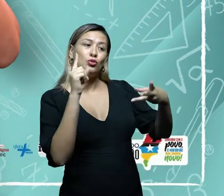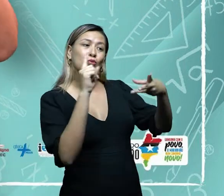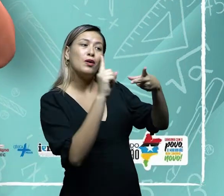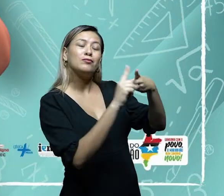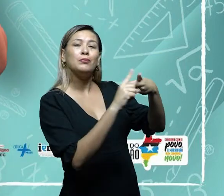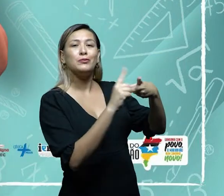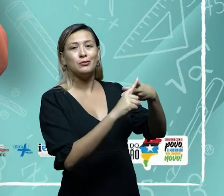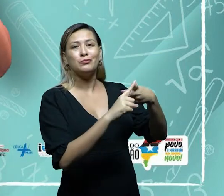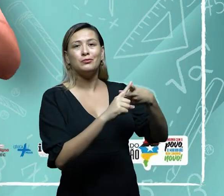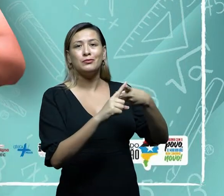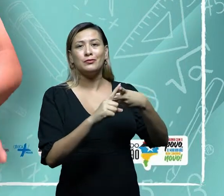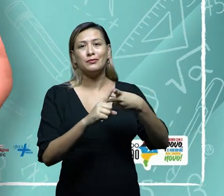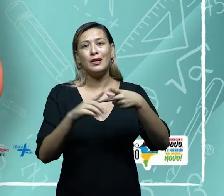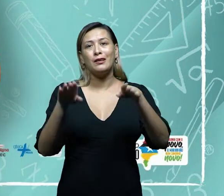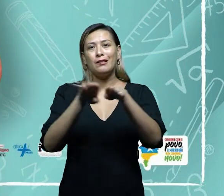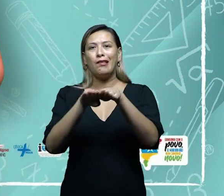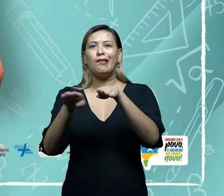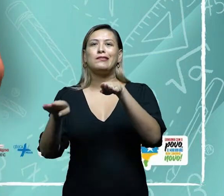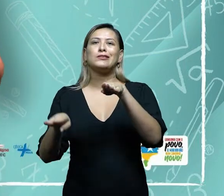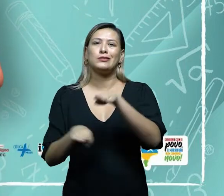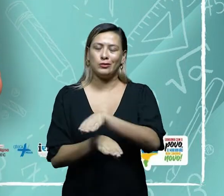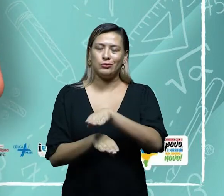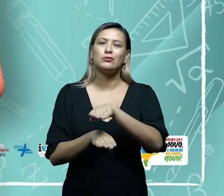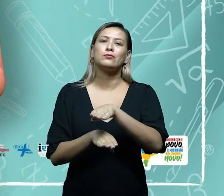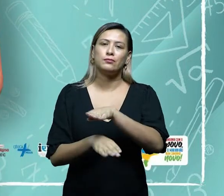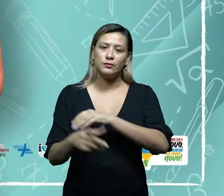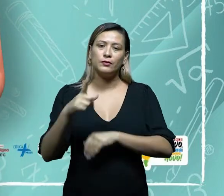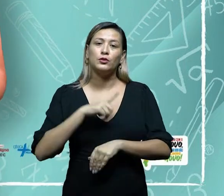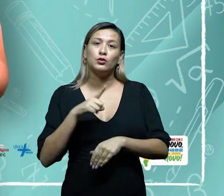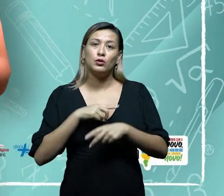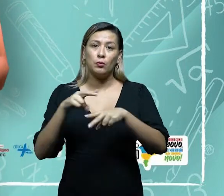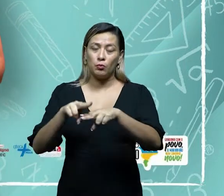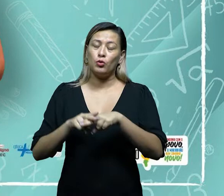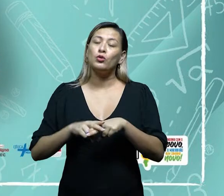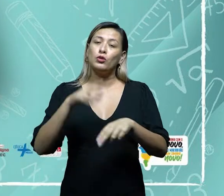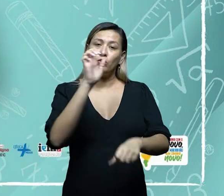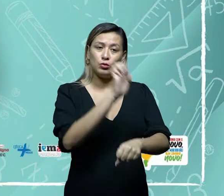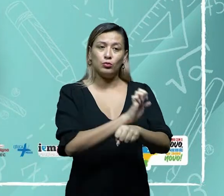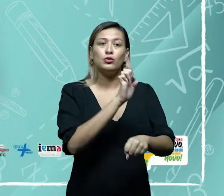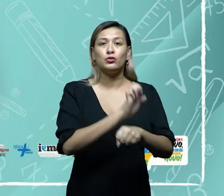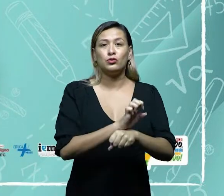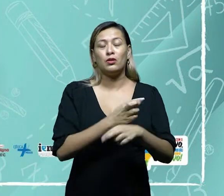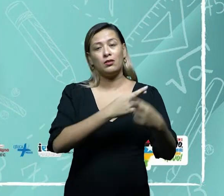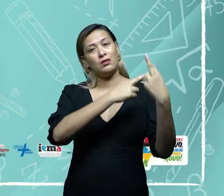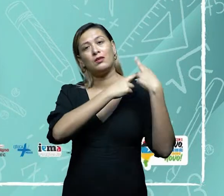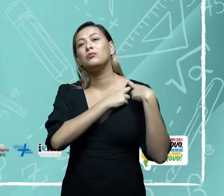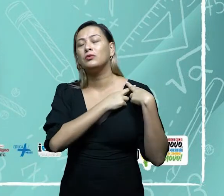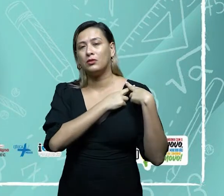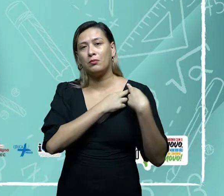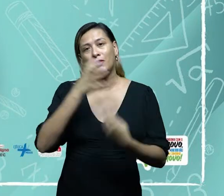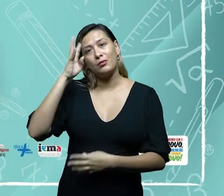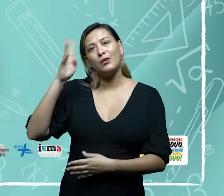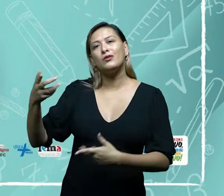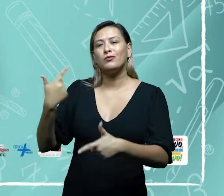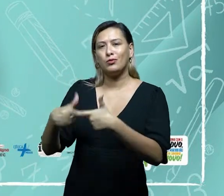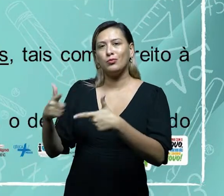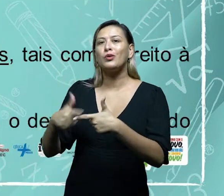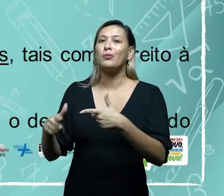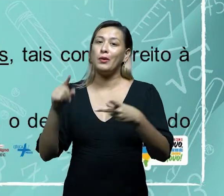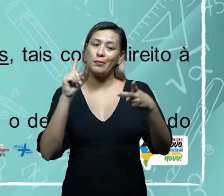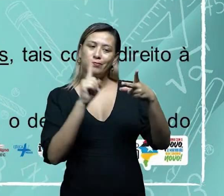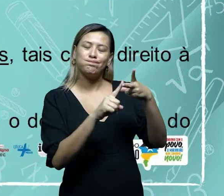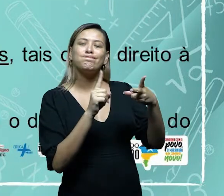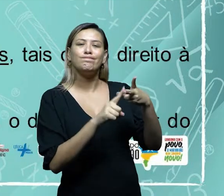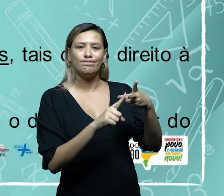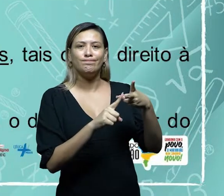algumas desigualdades. Então, o Estado ele é chamado justamente para resolver esse problema aqui nos direitos de segunda geração,